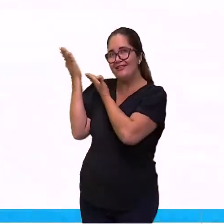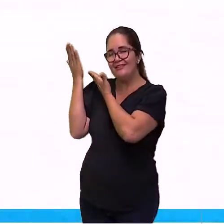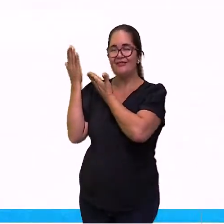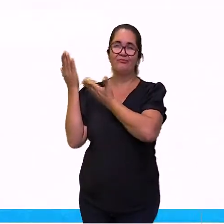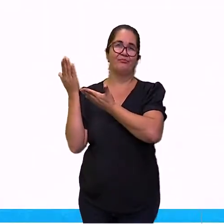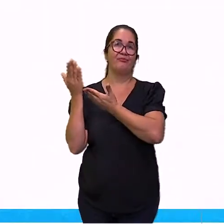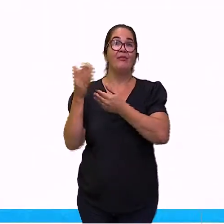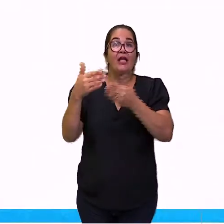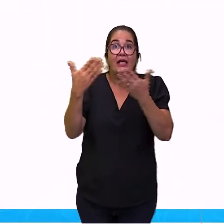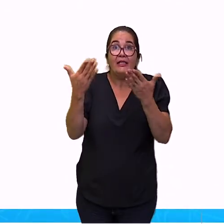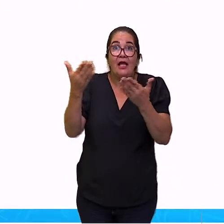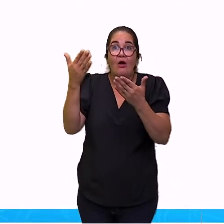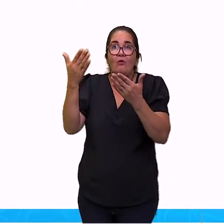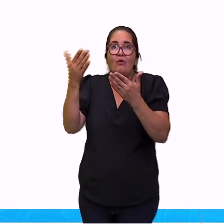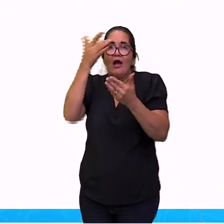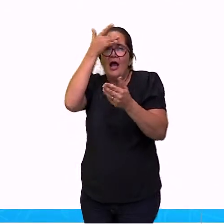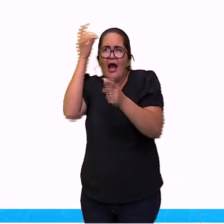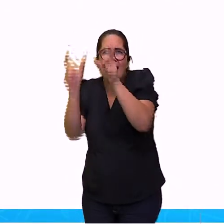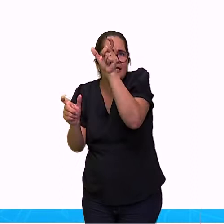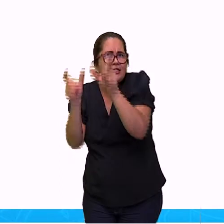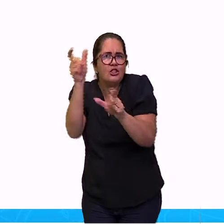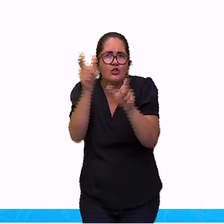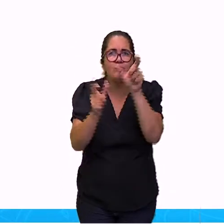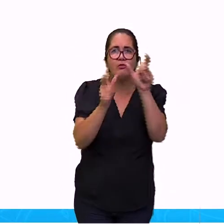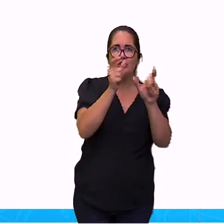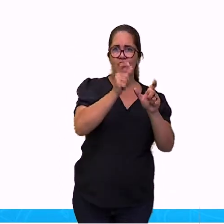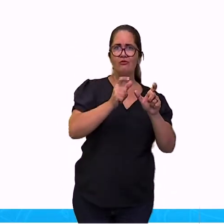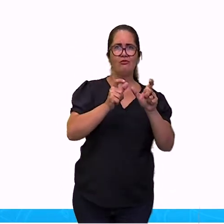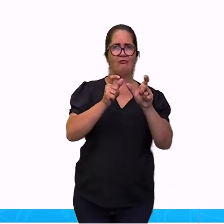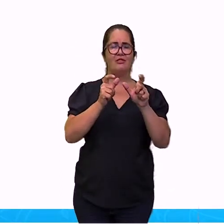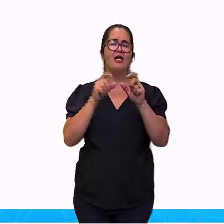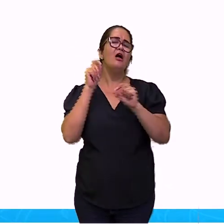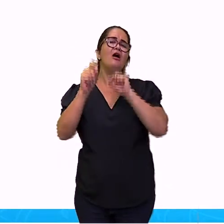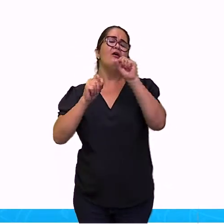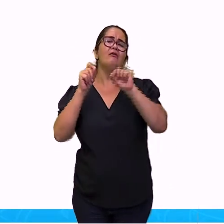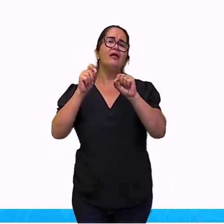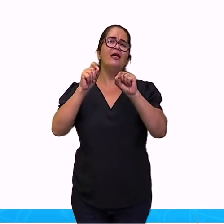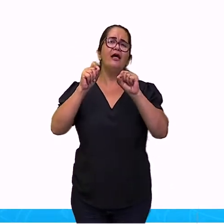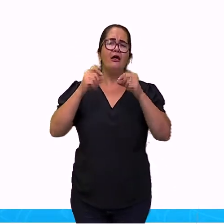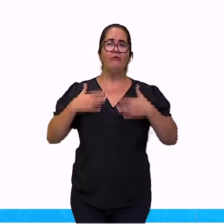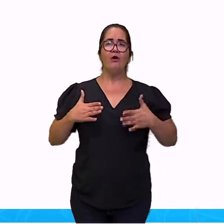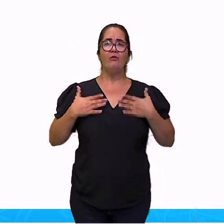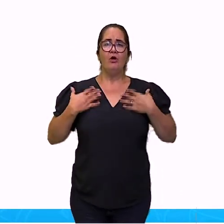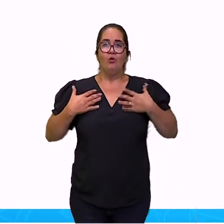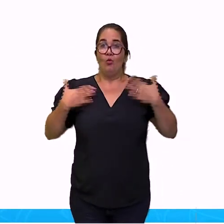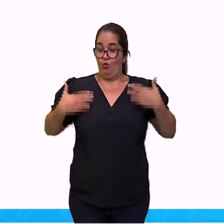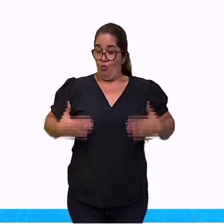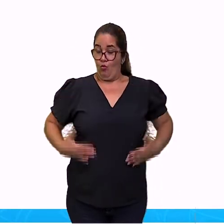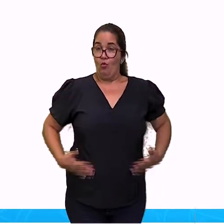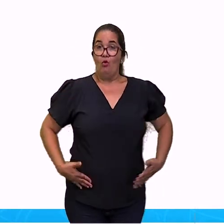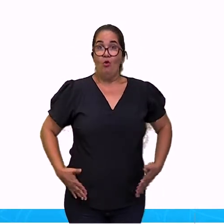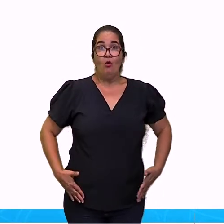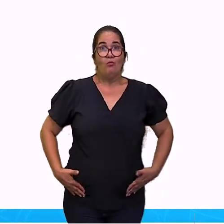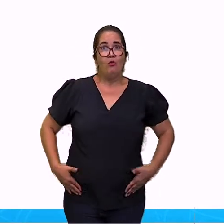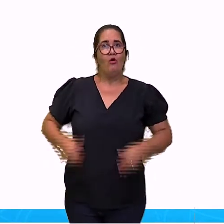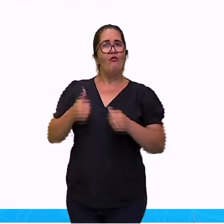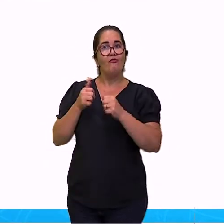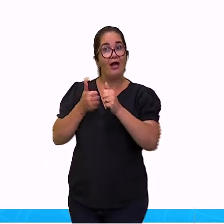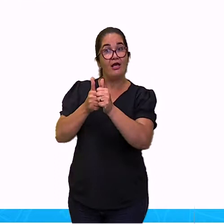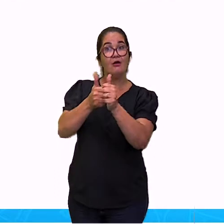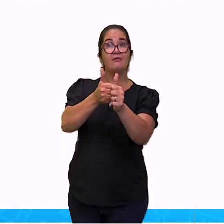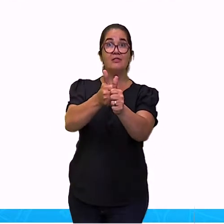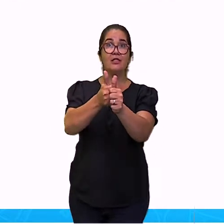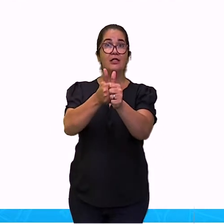Na dança, as pessoas realizam movimentos ritmados. O que é esse ritmado? De acordo com a música, o corpo